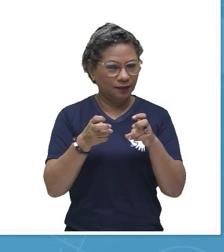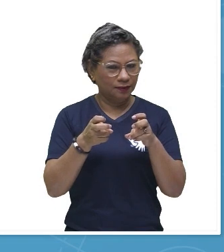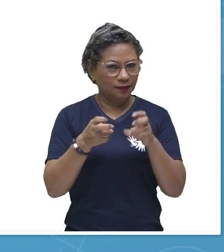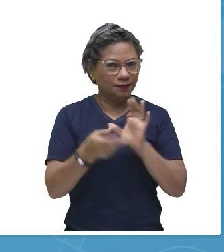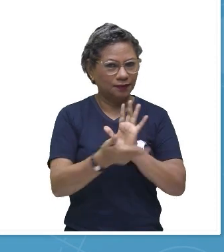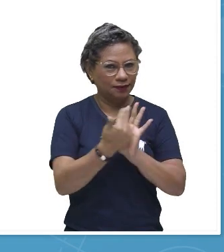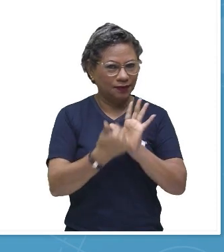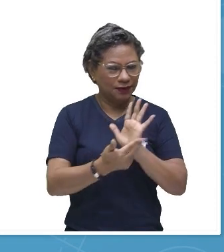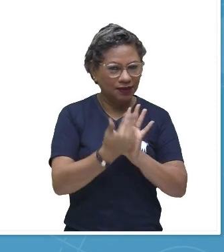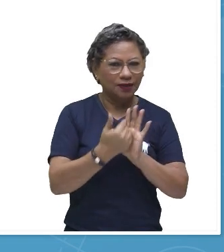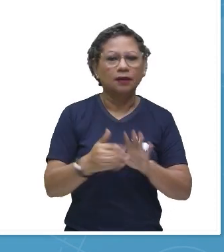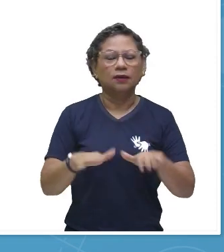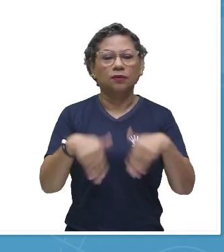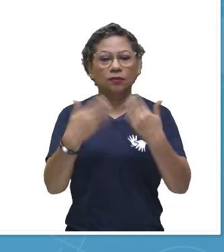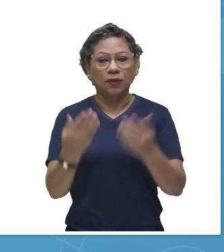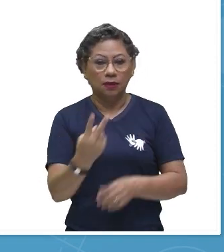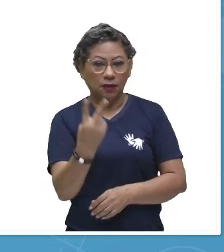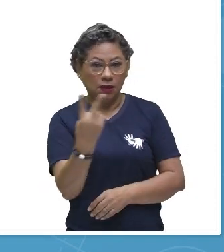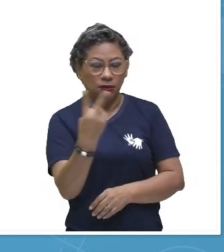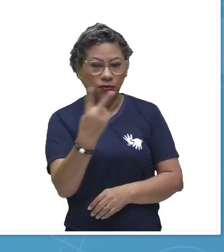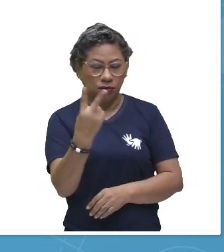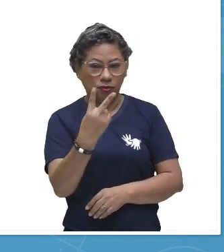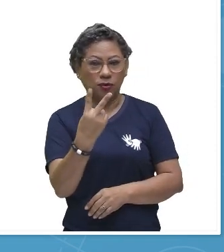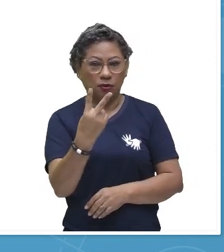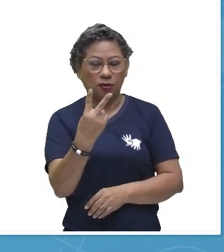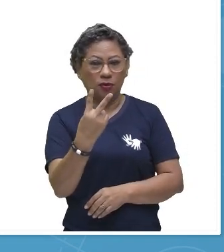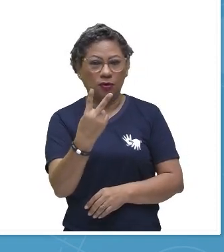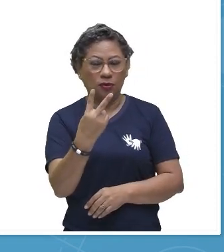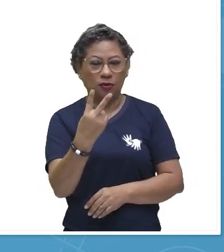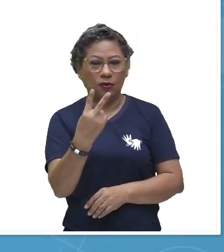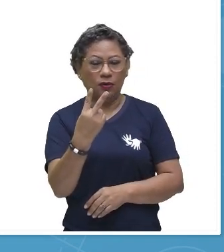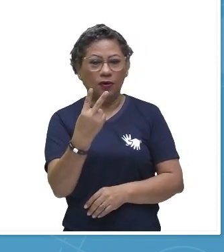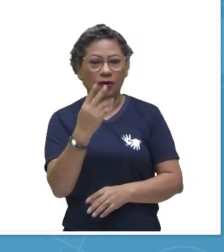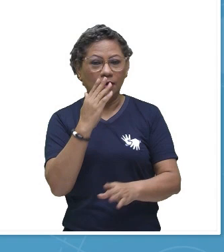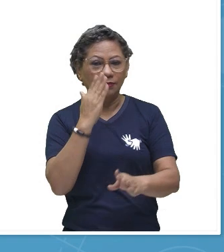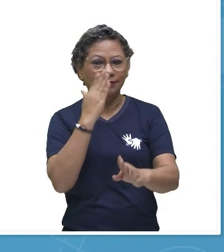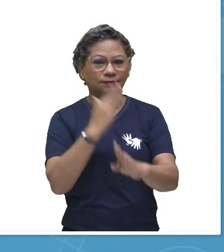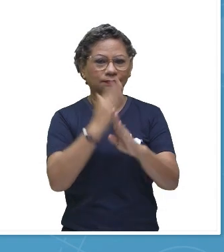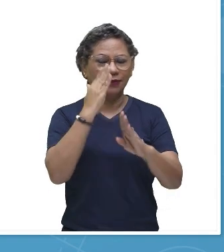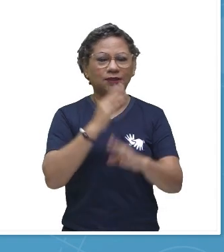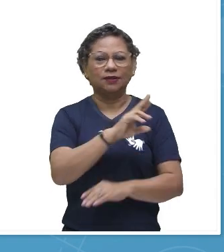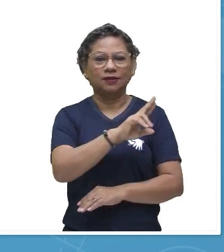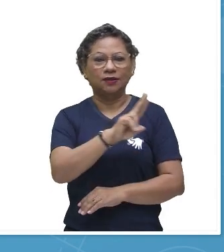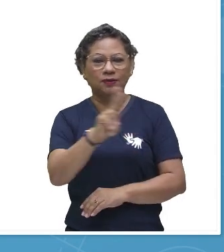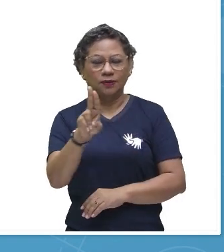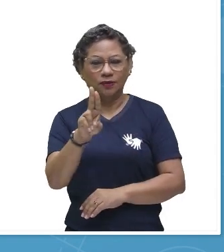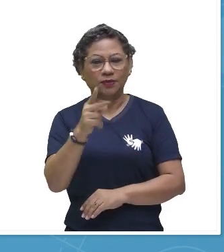Então, quando duas retas se encontram, elas são chamadas de retas